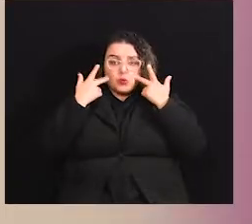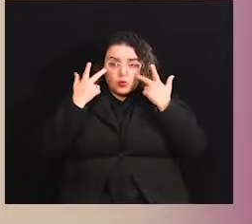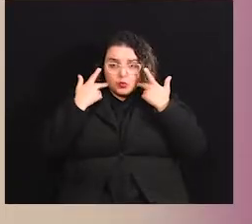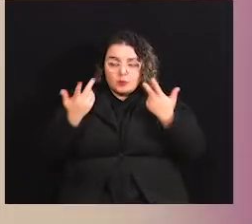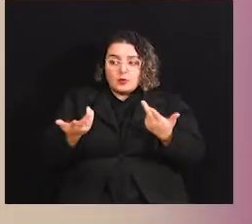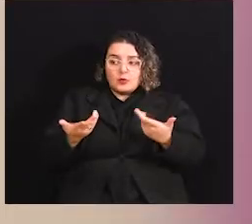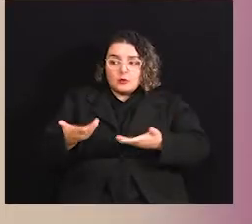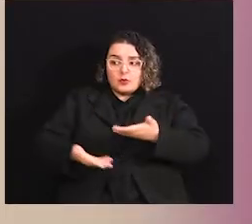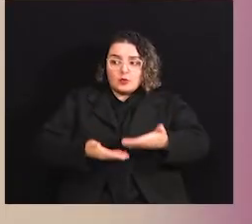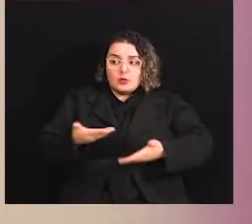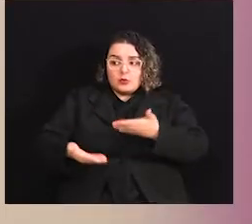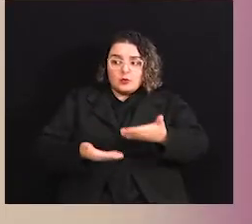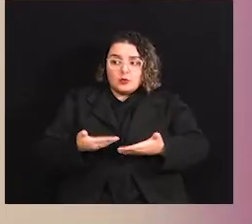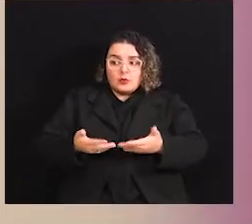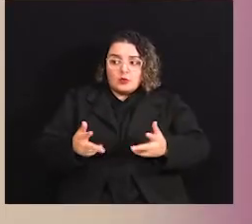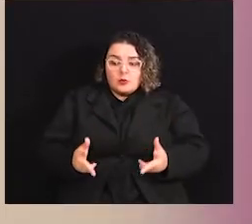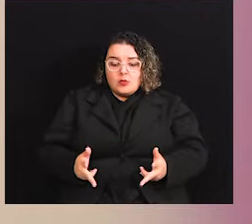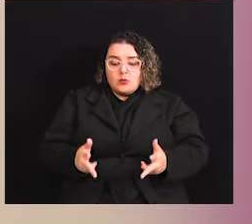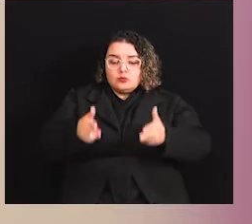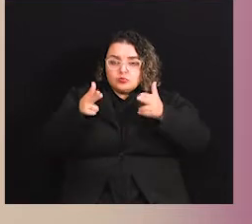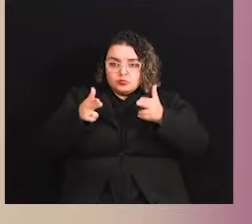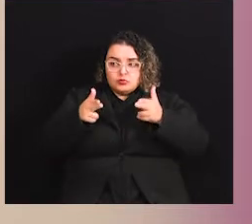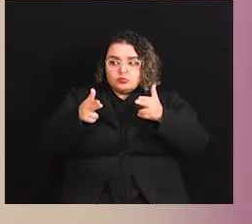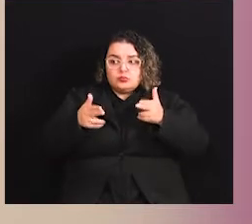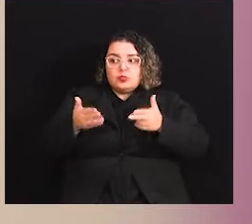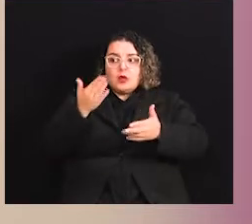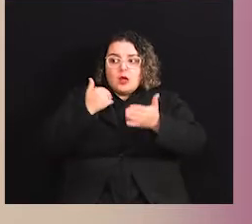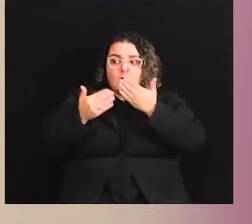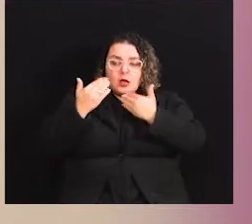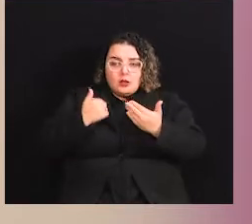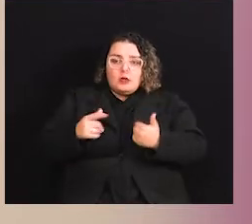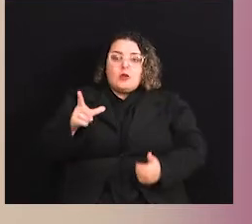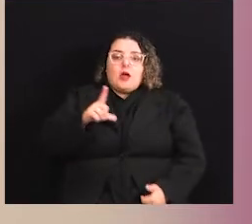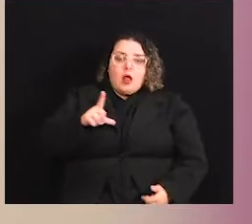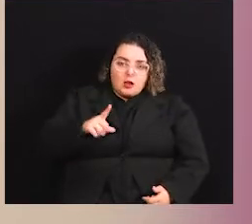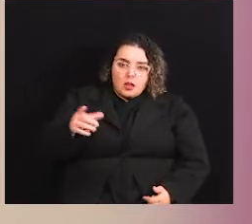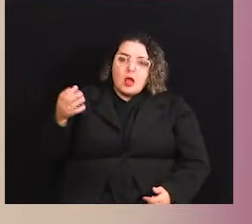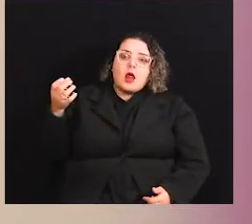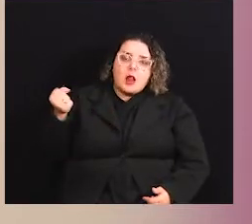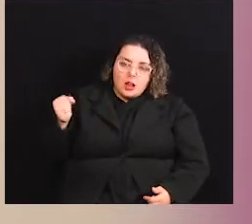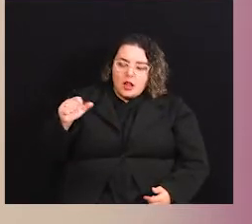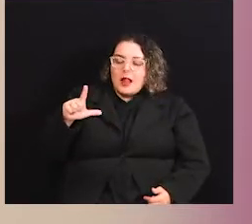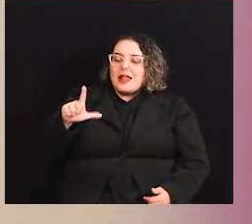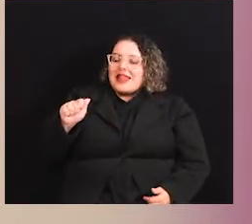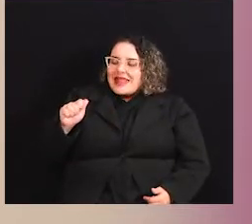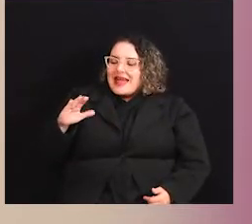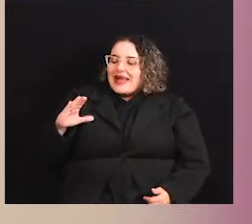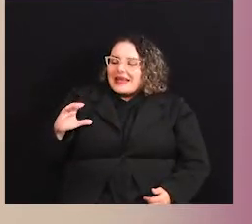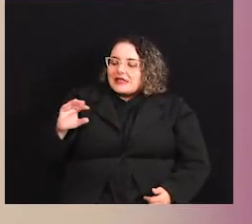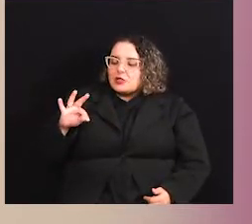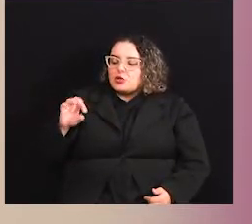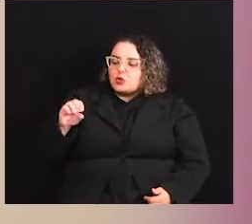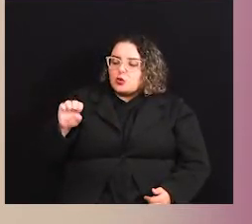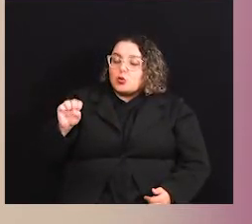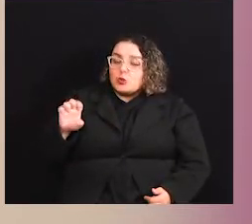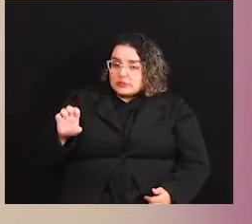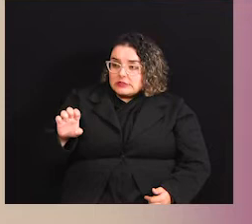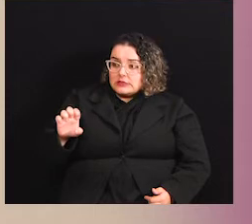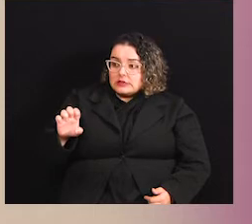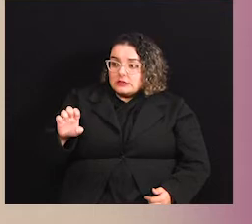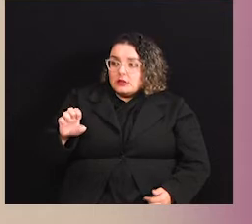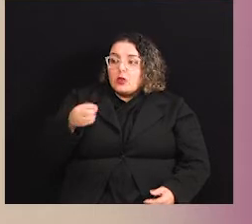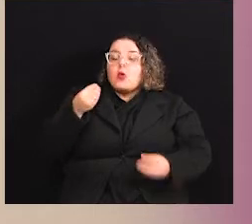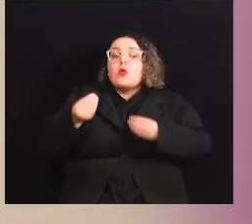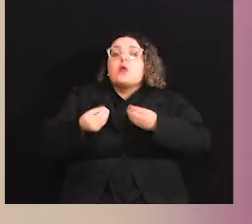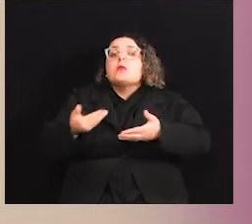Normalmente, o tratamento é a suspensão de alimentos que tenham lactose. Então, é como que esses alimentos